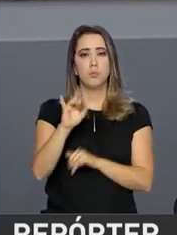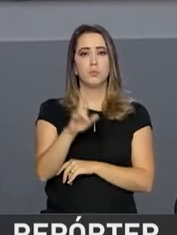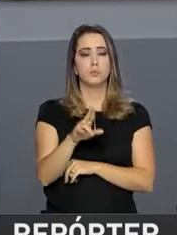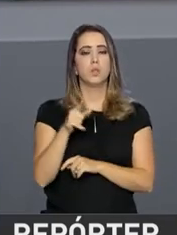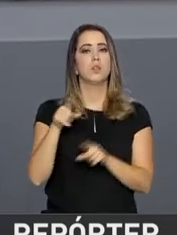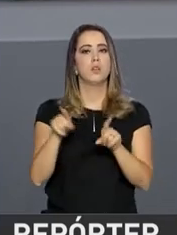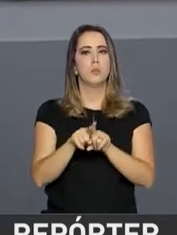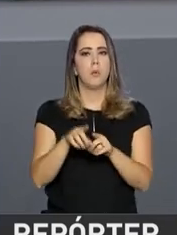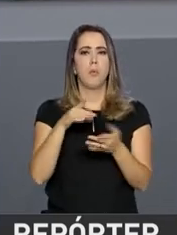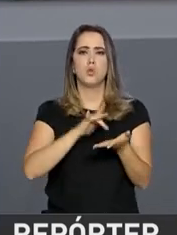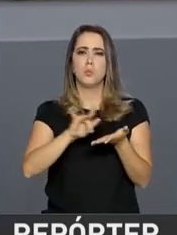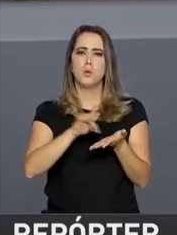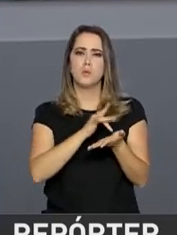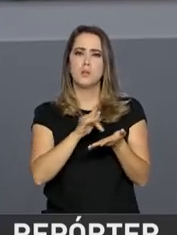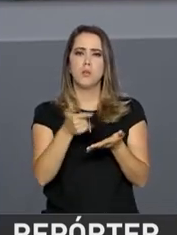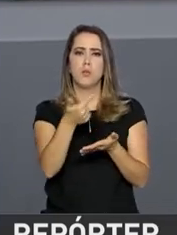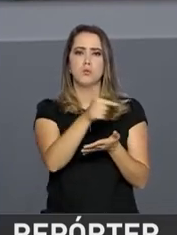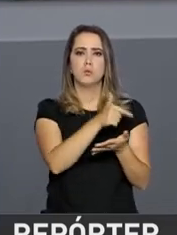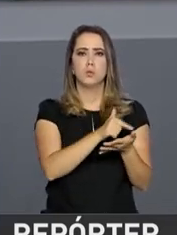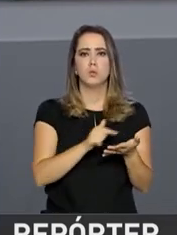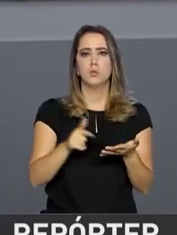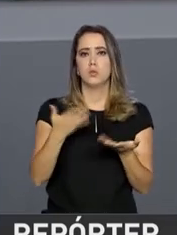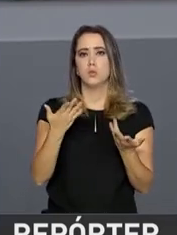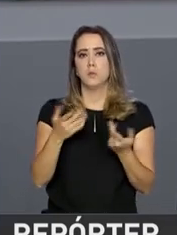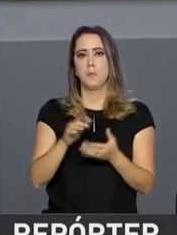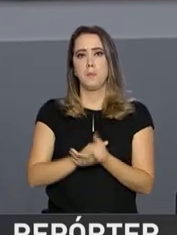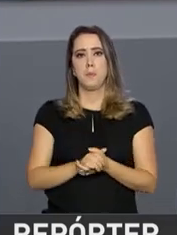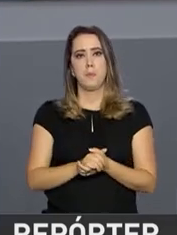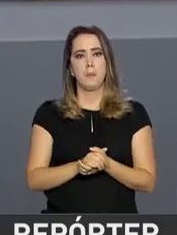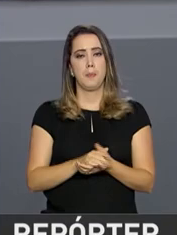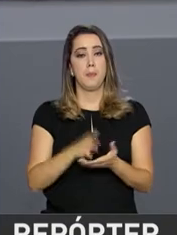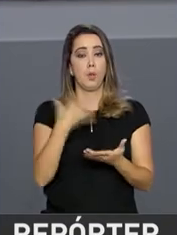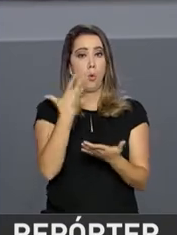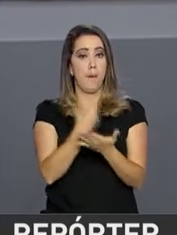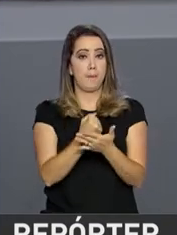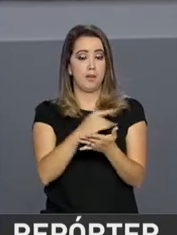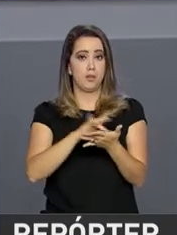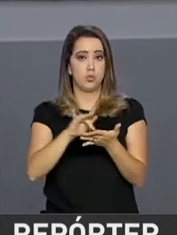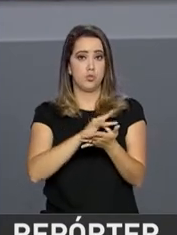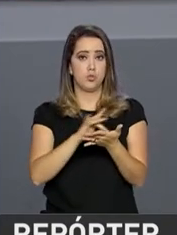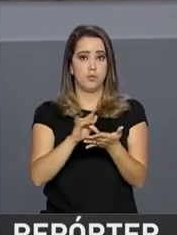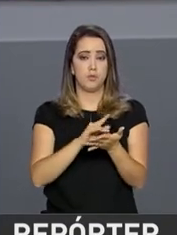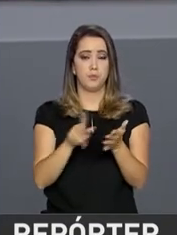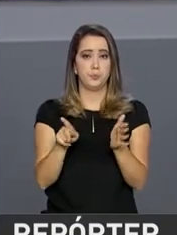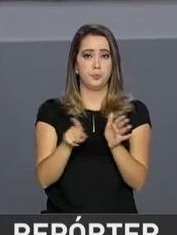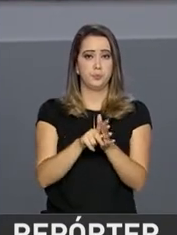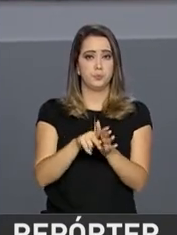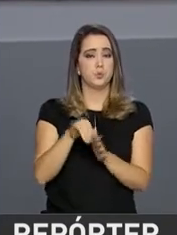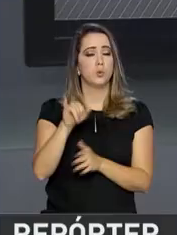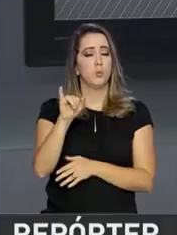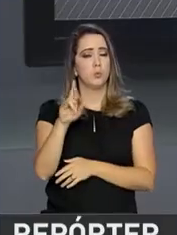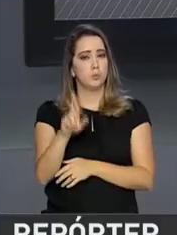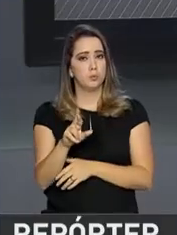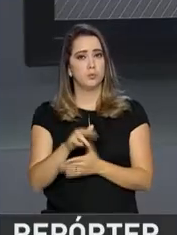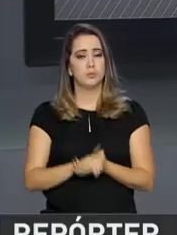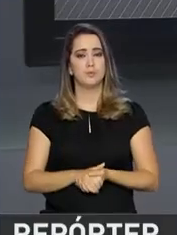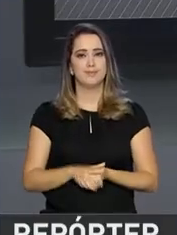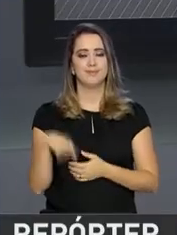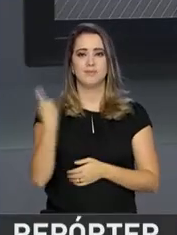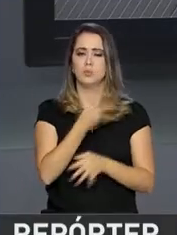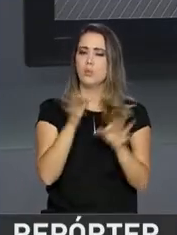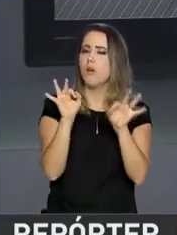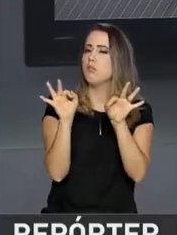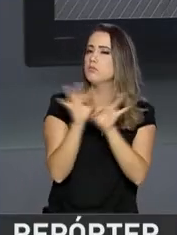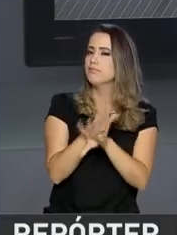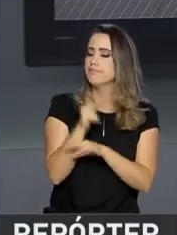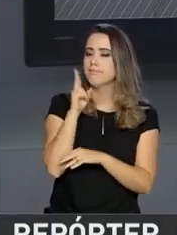declarar pelo celular e outros dispositivos móveis com o aplicativo Meu Imposto de Renda. A gente fica por